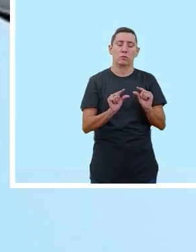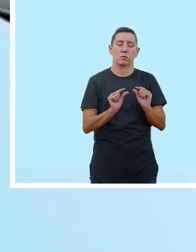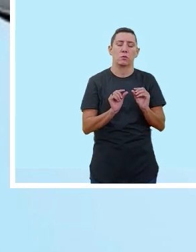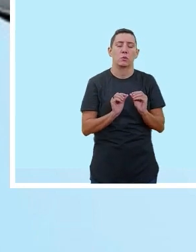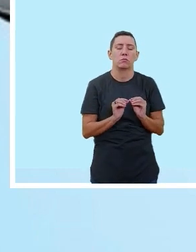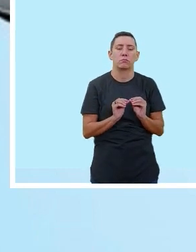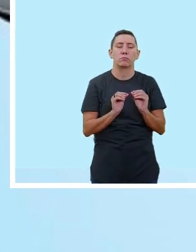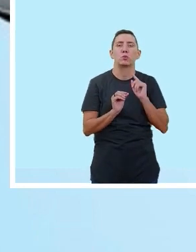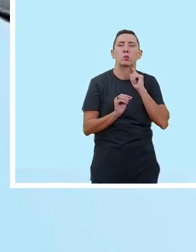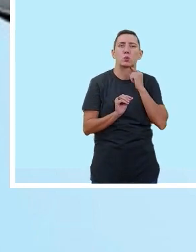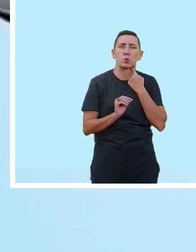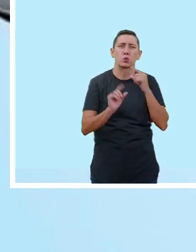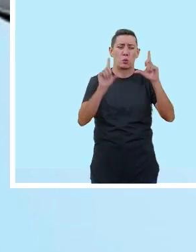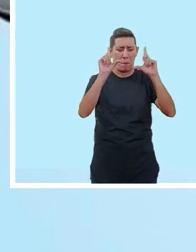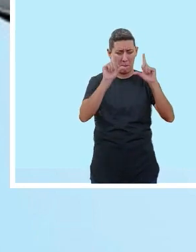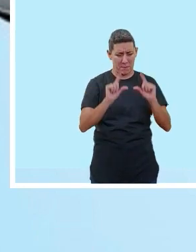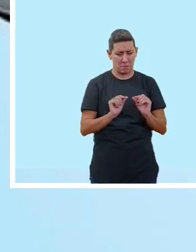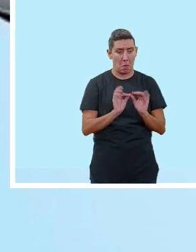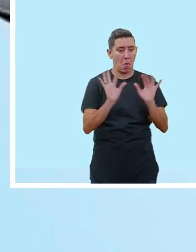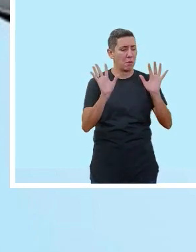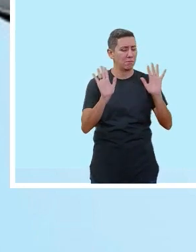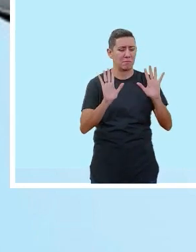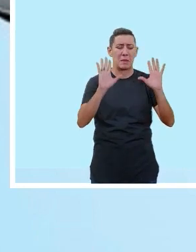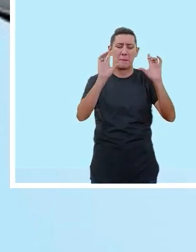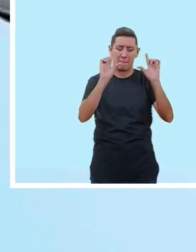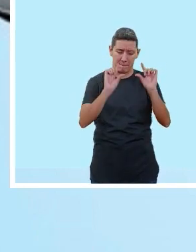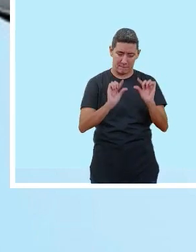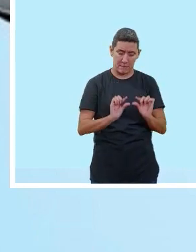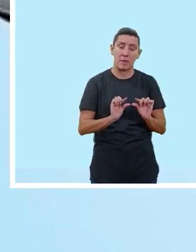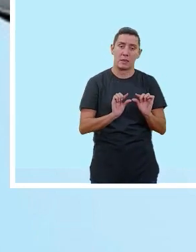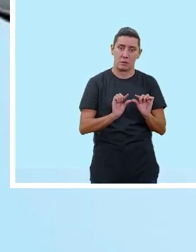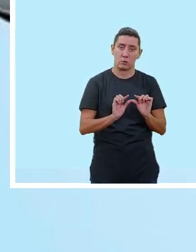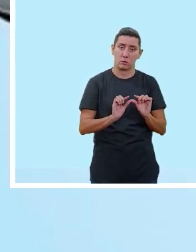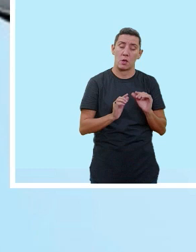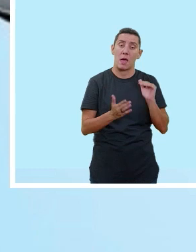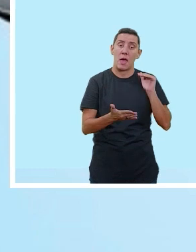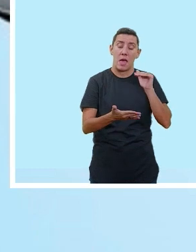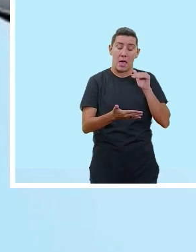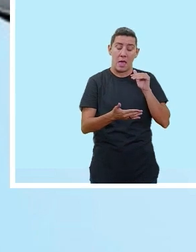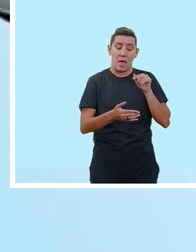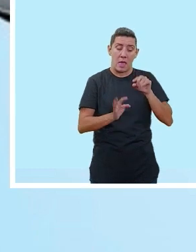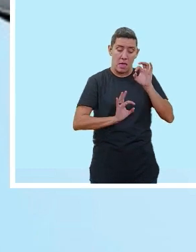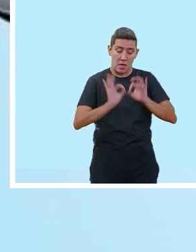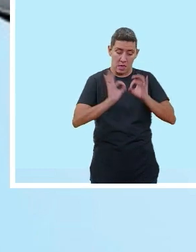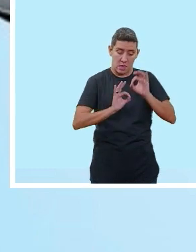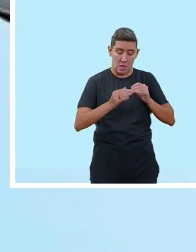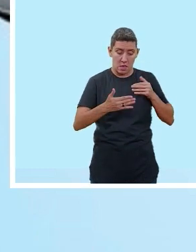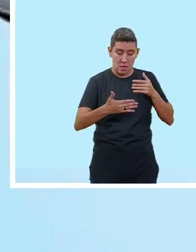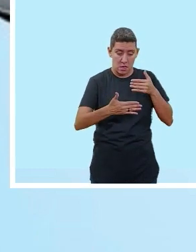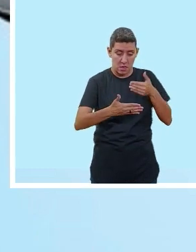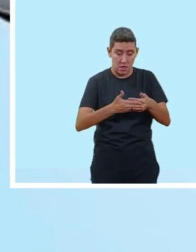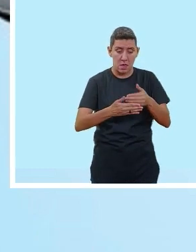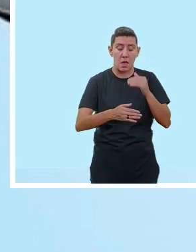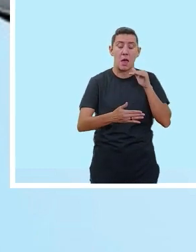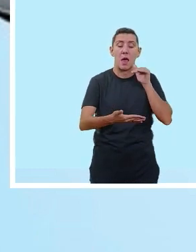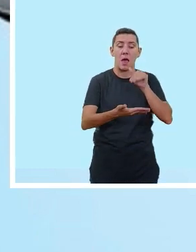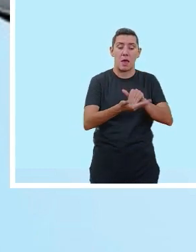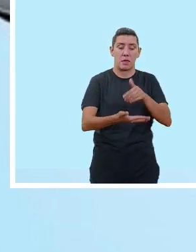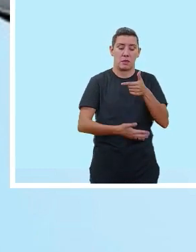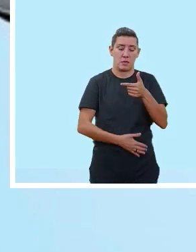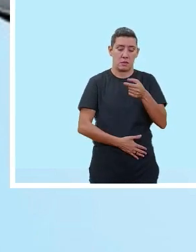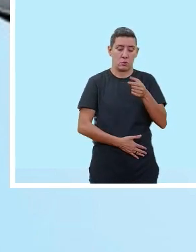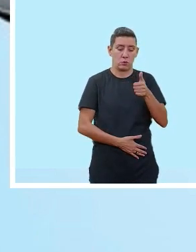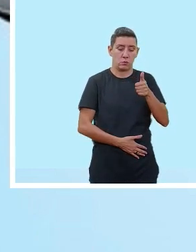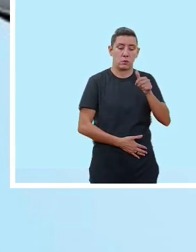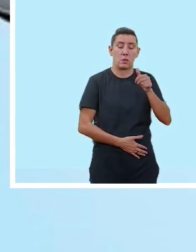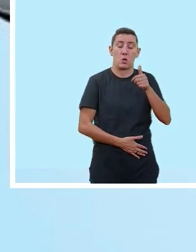da emissão de gases de efeito estufa até o ano de 2050, onde o objetivo é se